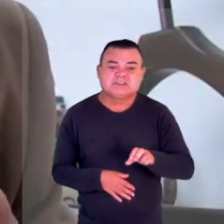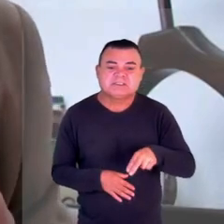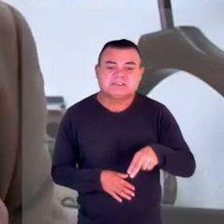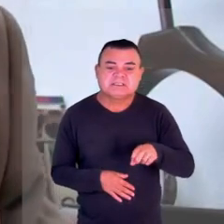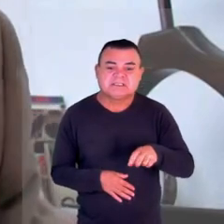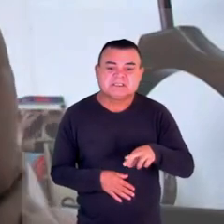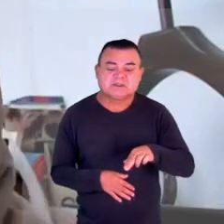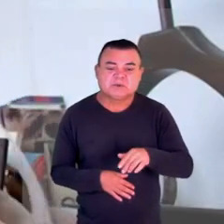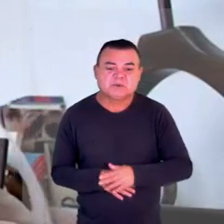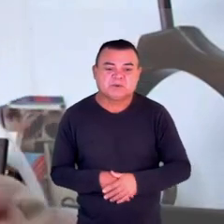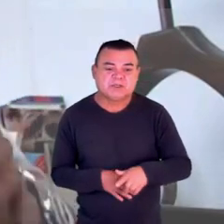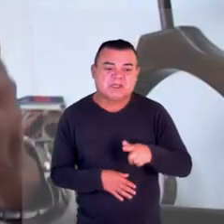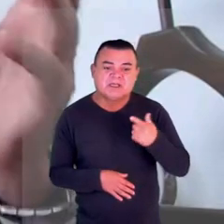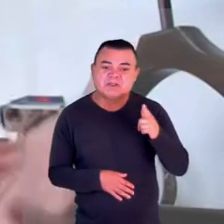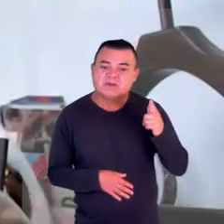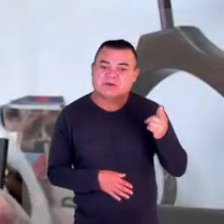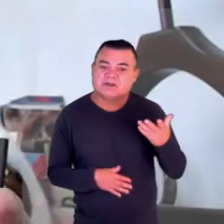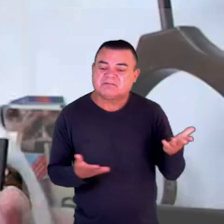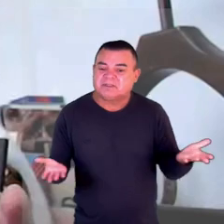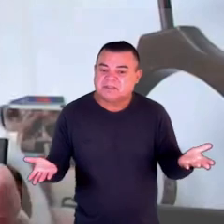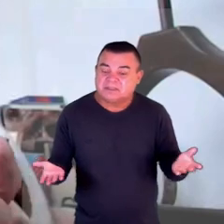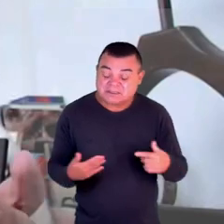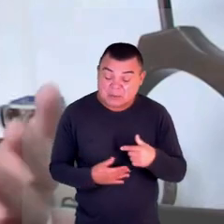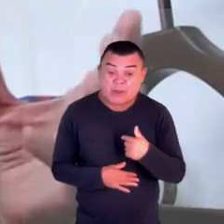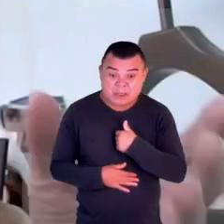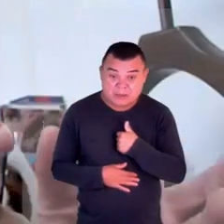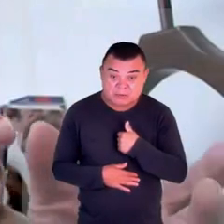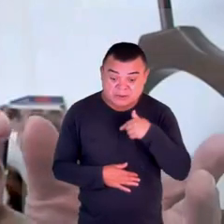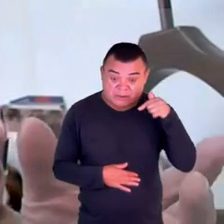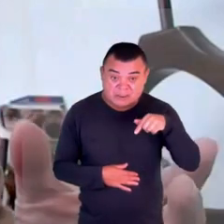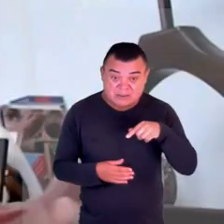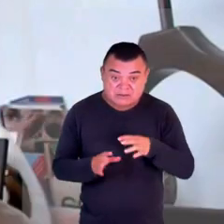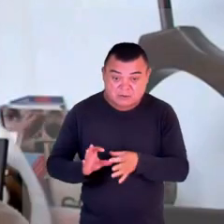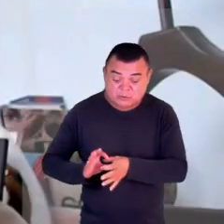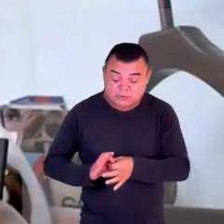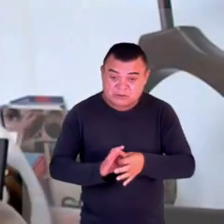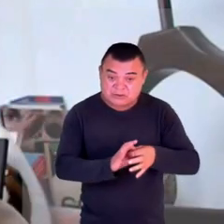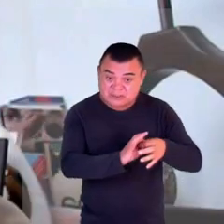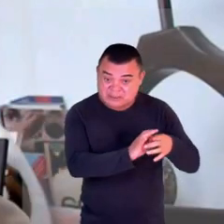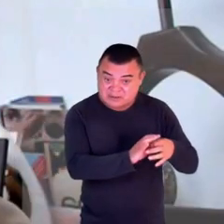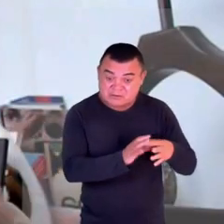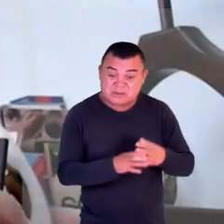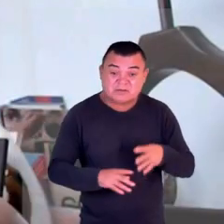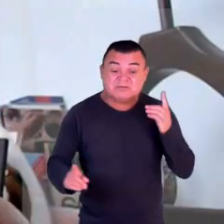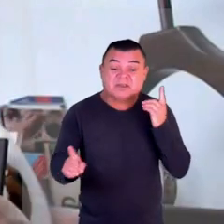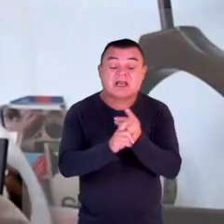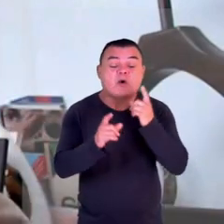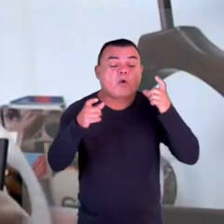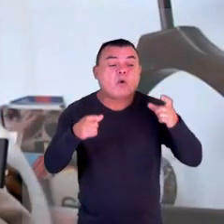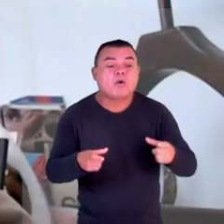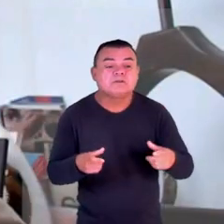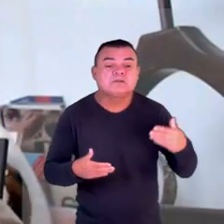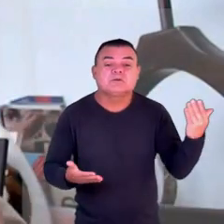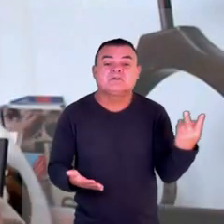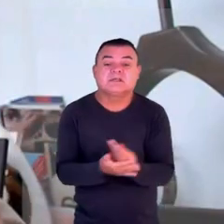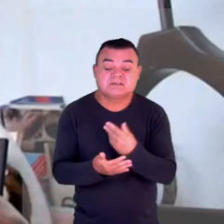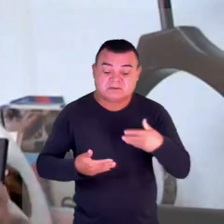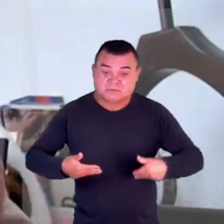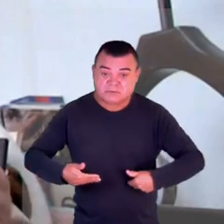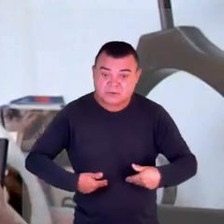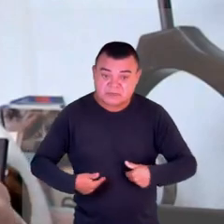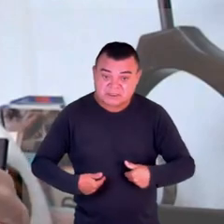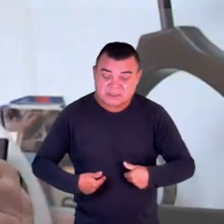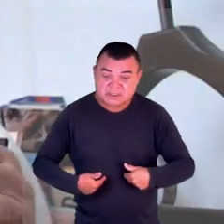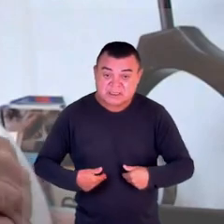e tal e eu nesse contexto né da identificação é onde está a fome eu trago o indicador